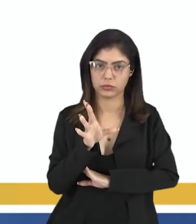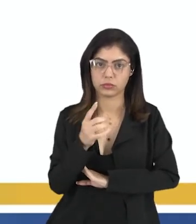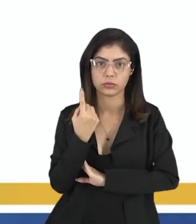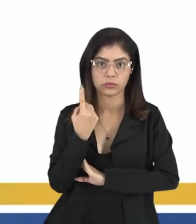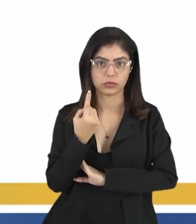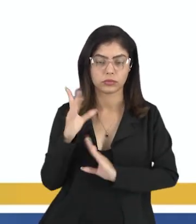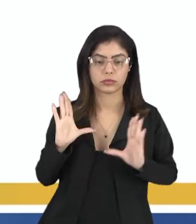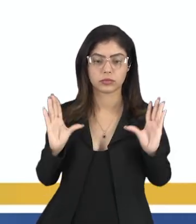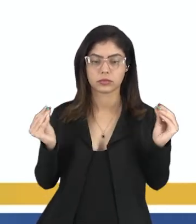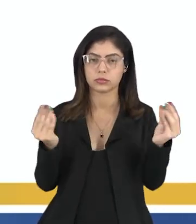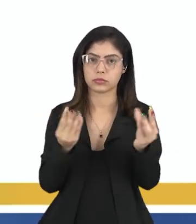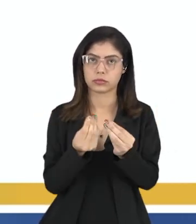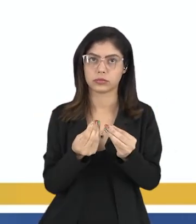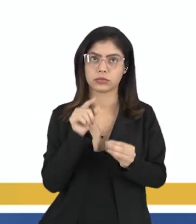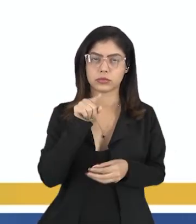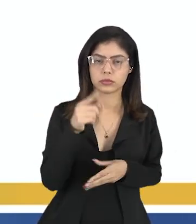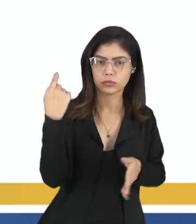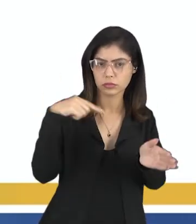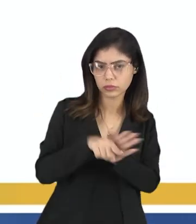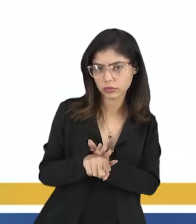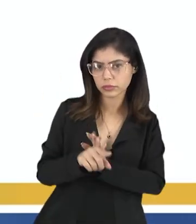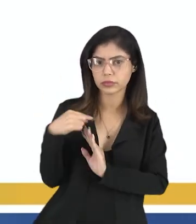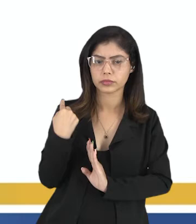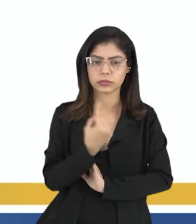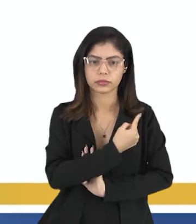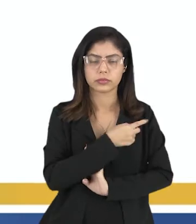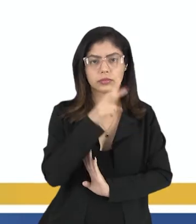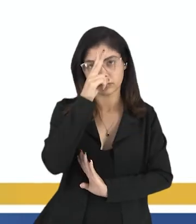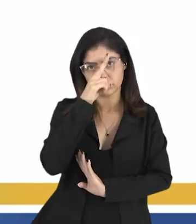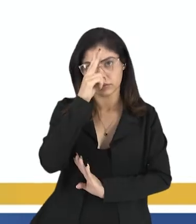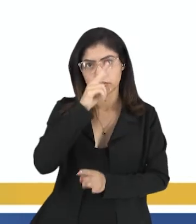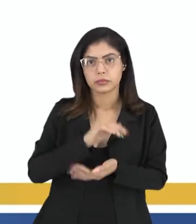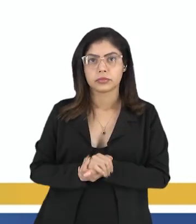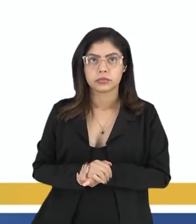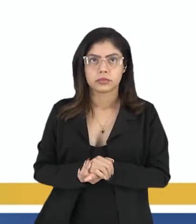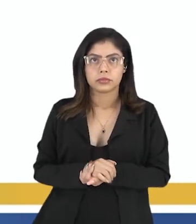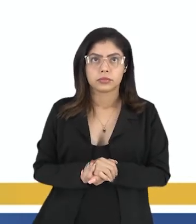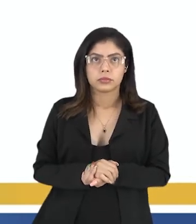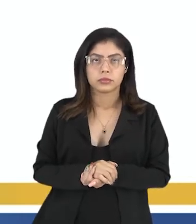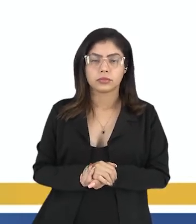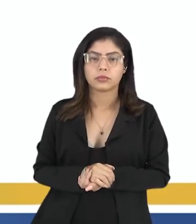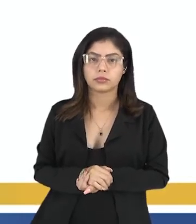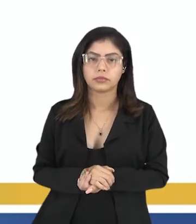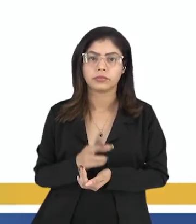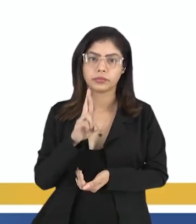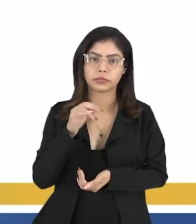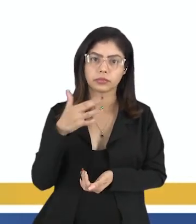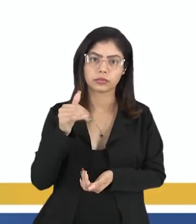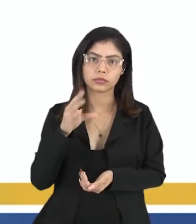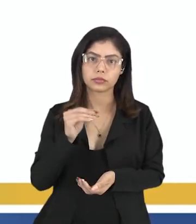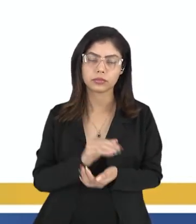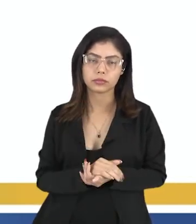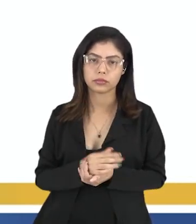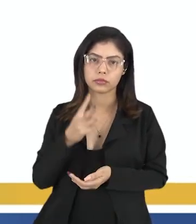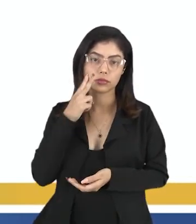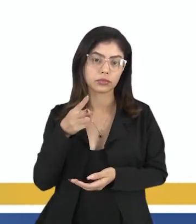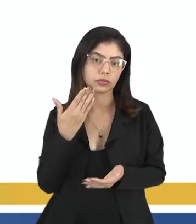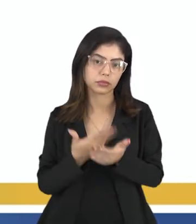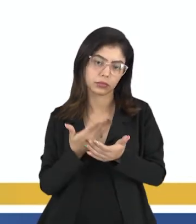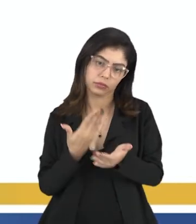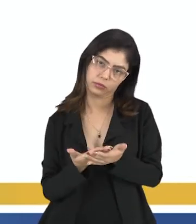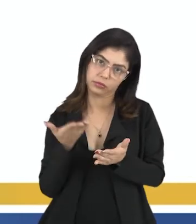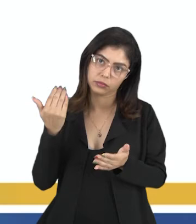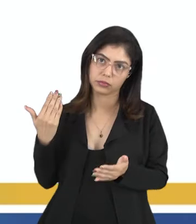uma substância. Então, essa questão aqui é para a gente relembrar os tipos de reações inorgânicas que a gente viu na aula